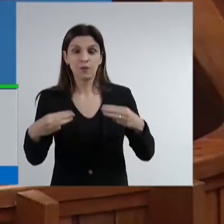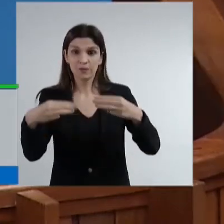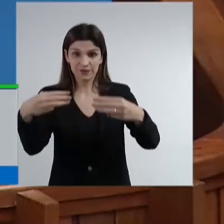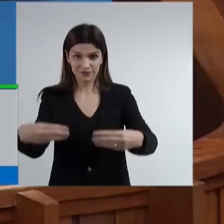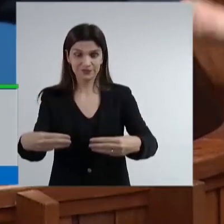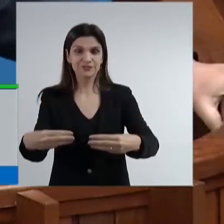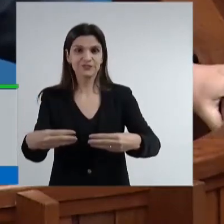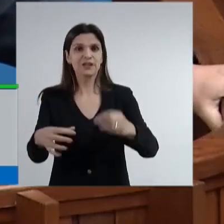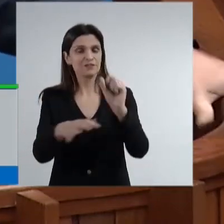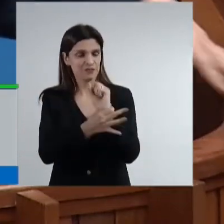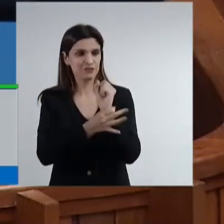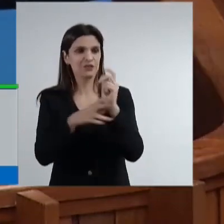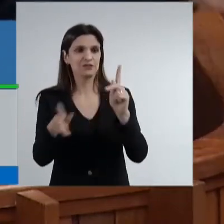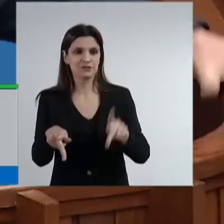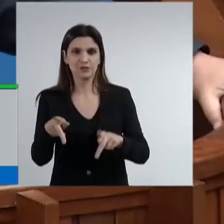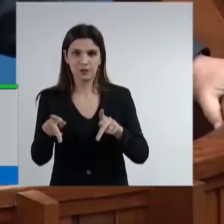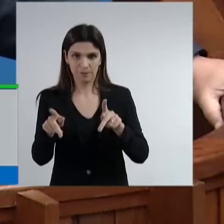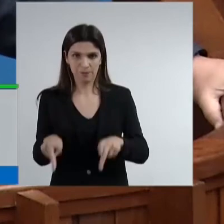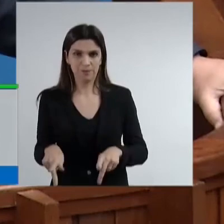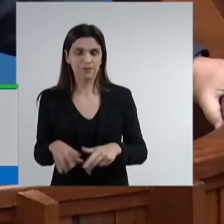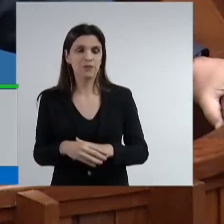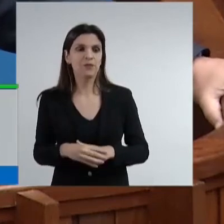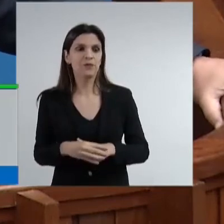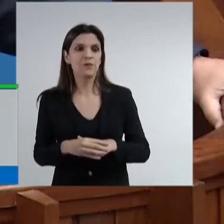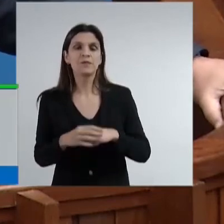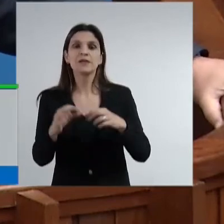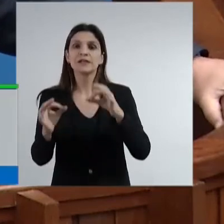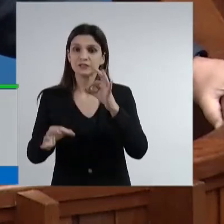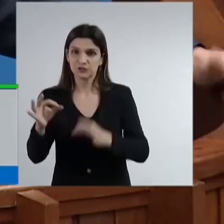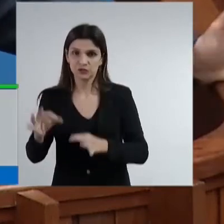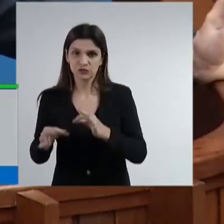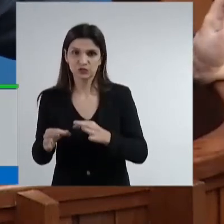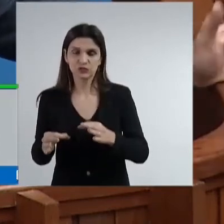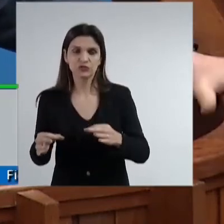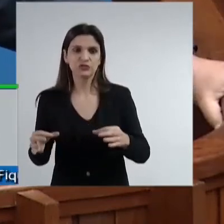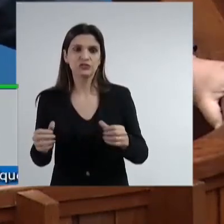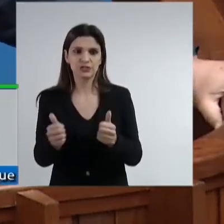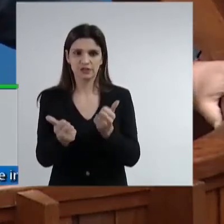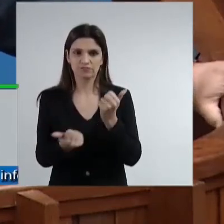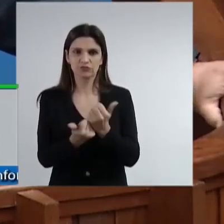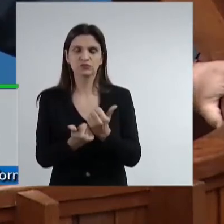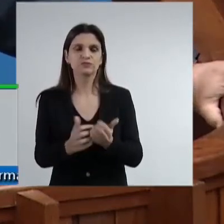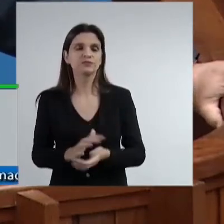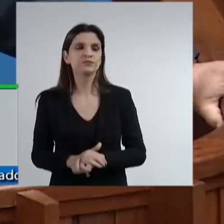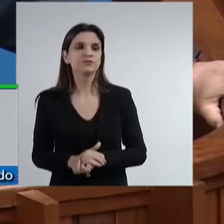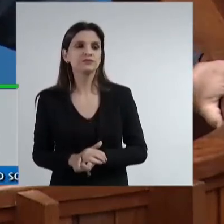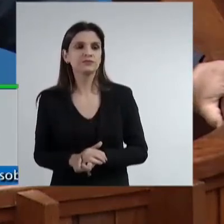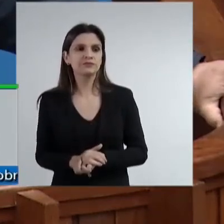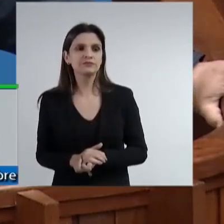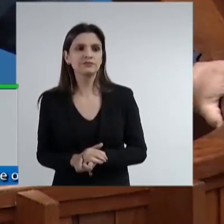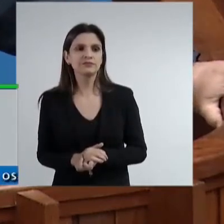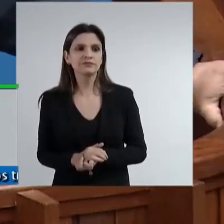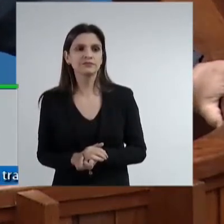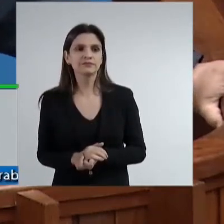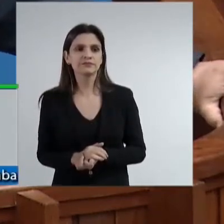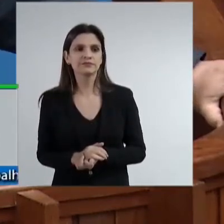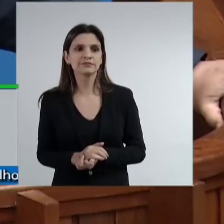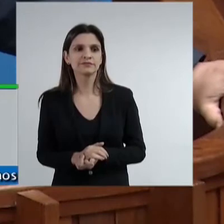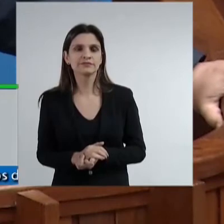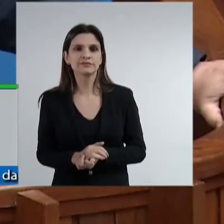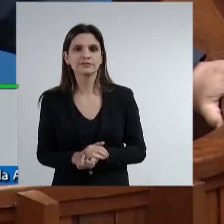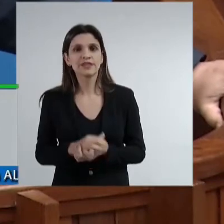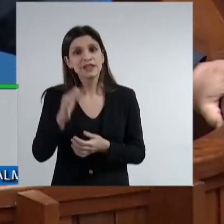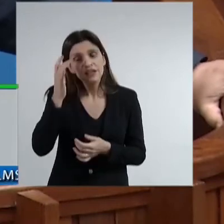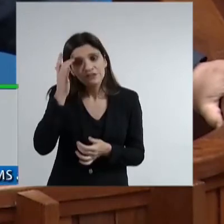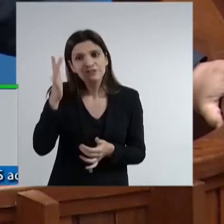da Justiça, que incorpora agora a segurança pública novamente, para poder facilitar o leilão e a liberação